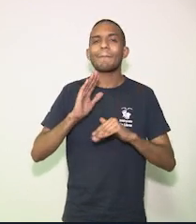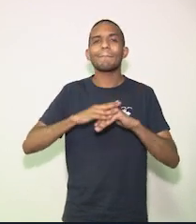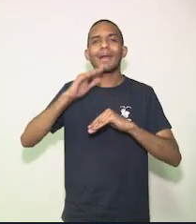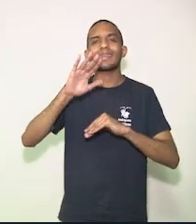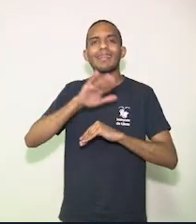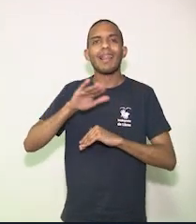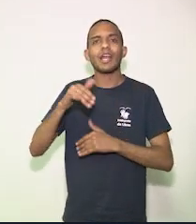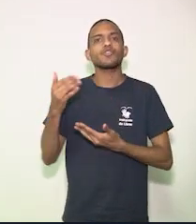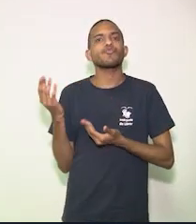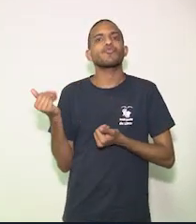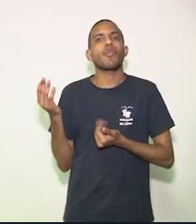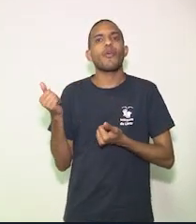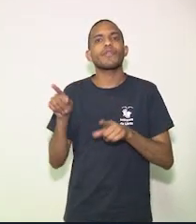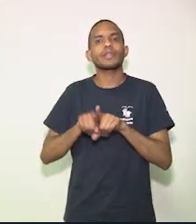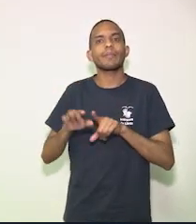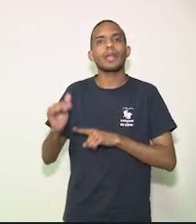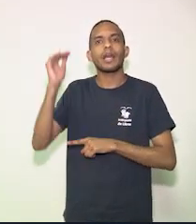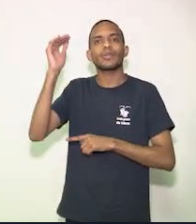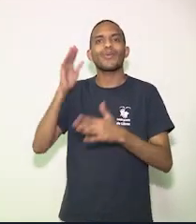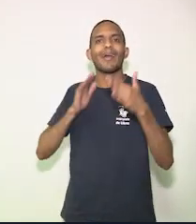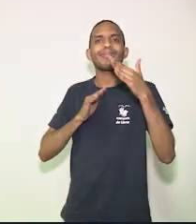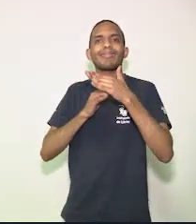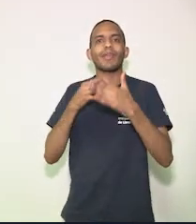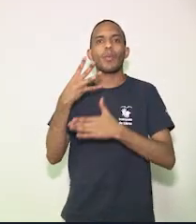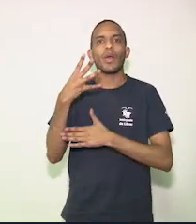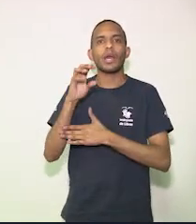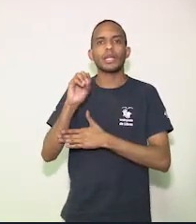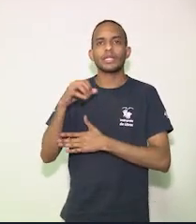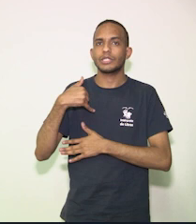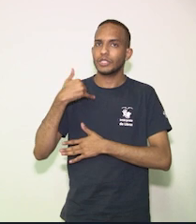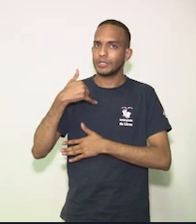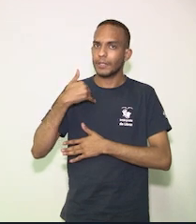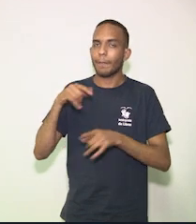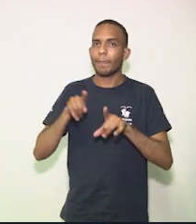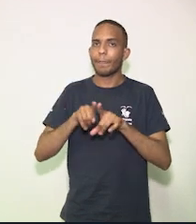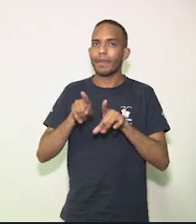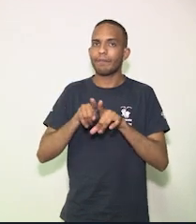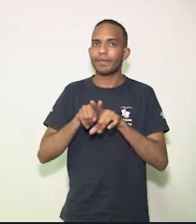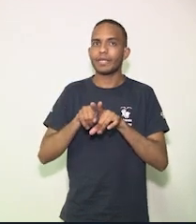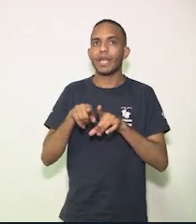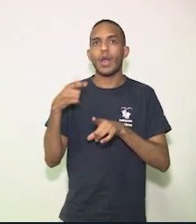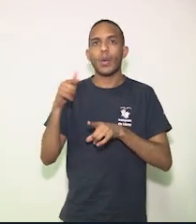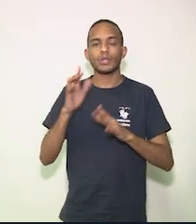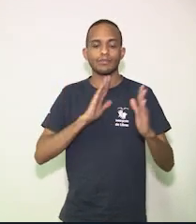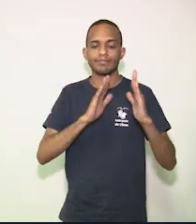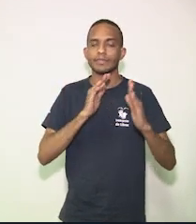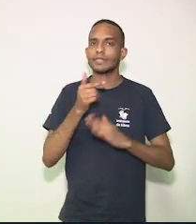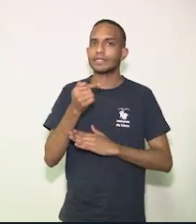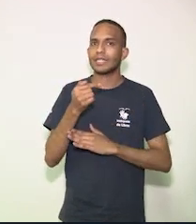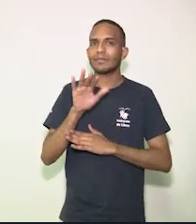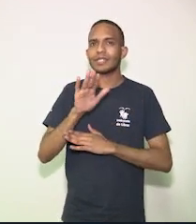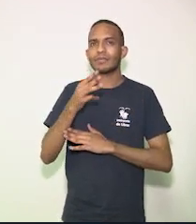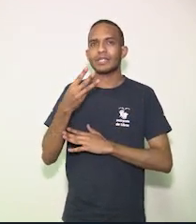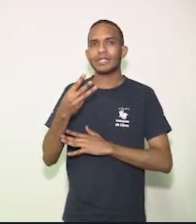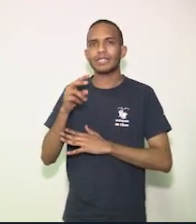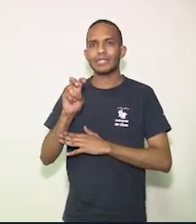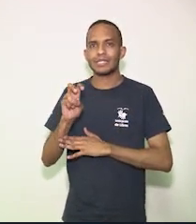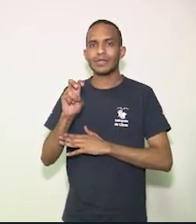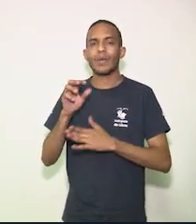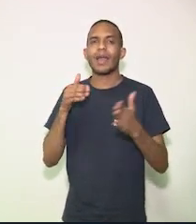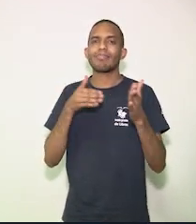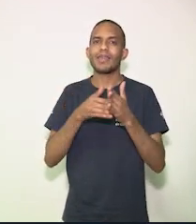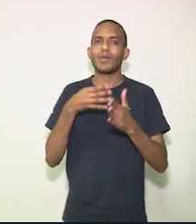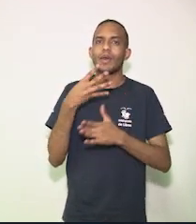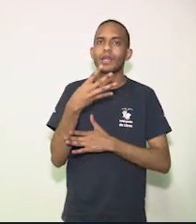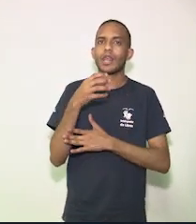a maior prevalência em jovens e adultos até 49 anos, sendo maior na fase 7, na faixa de